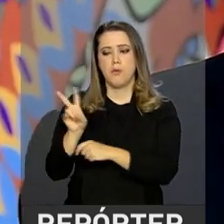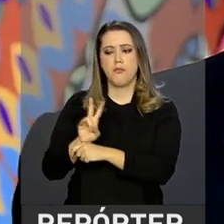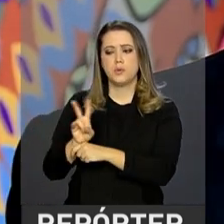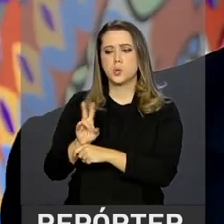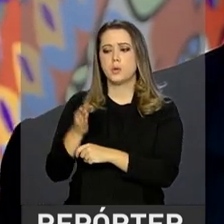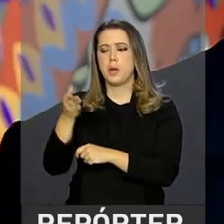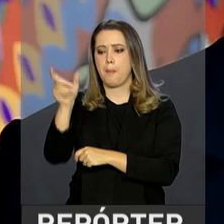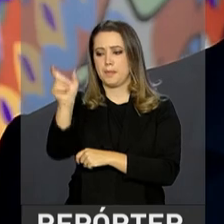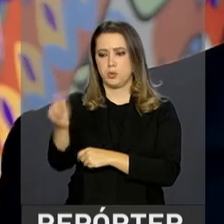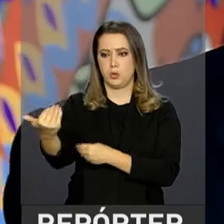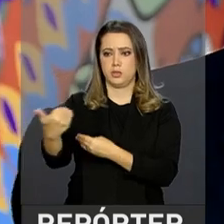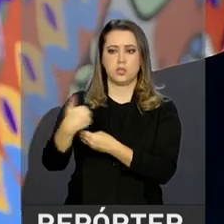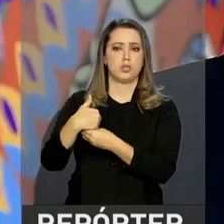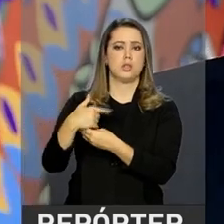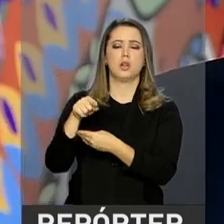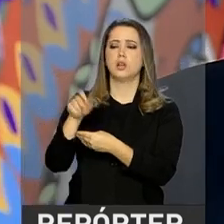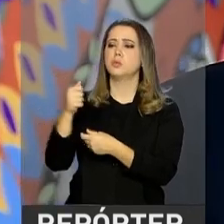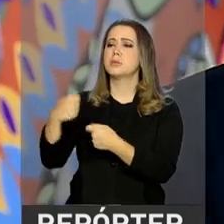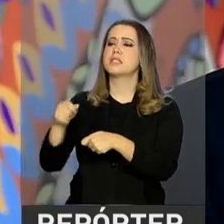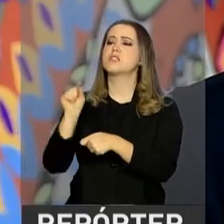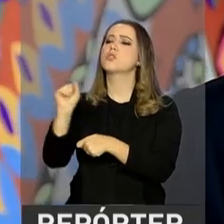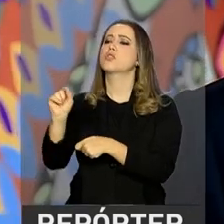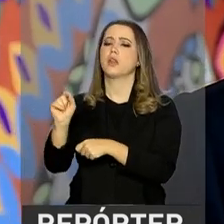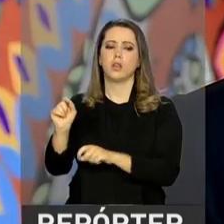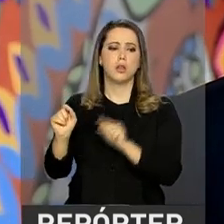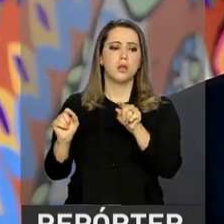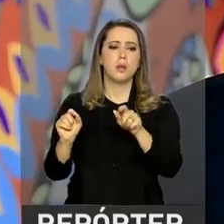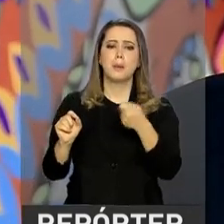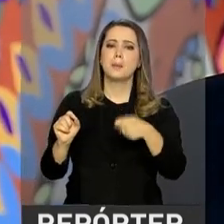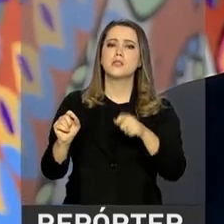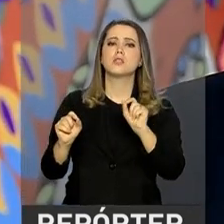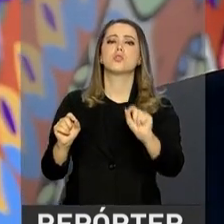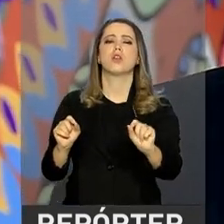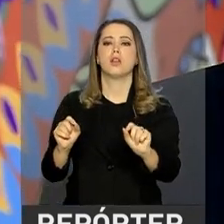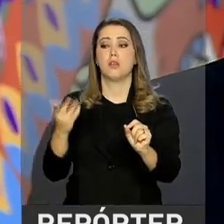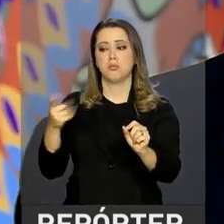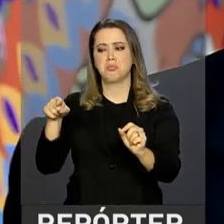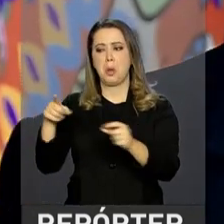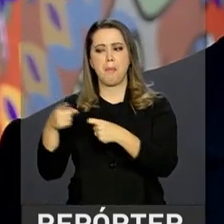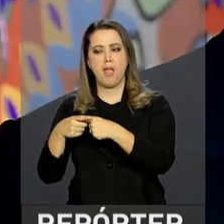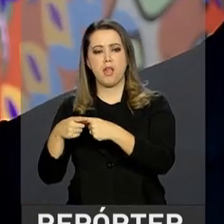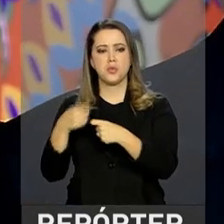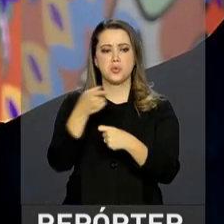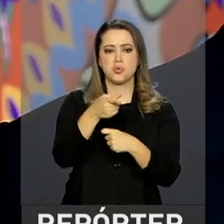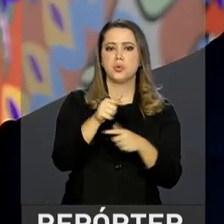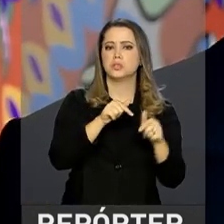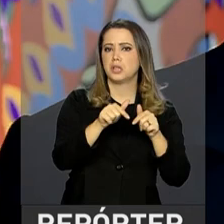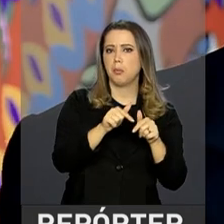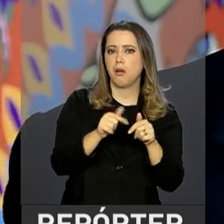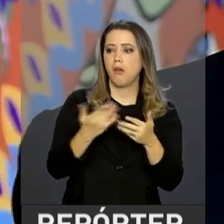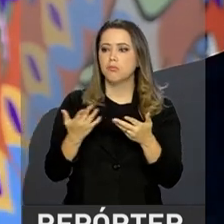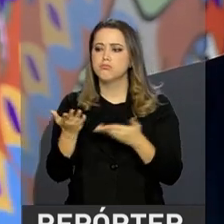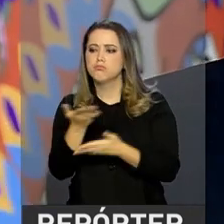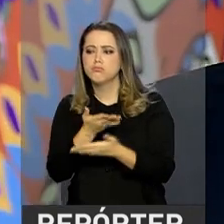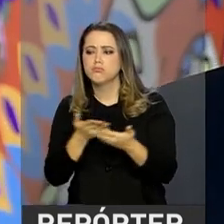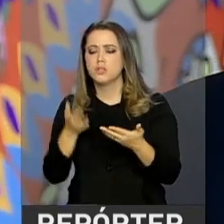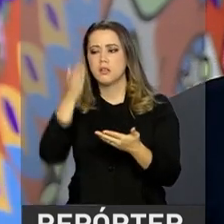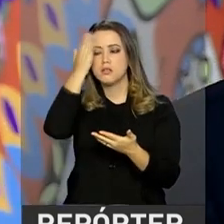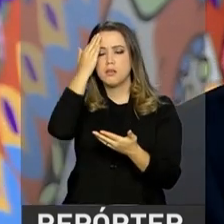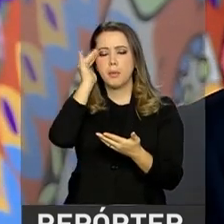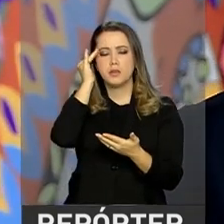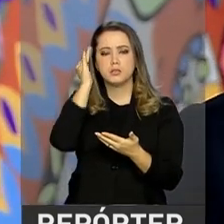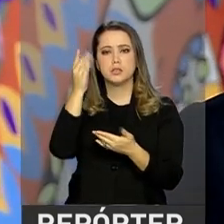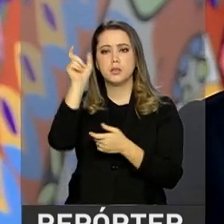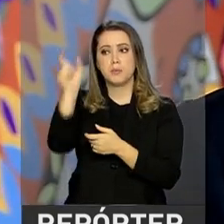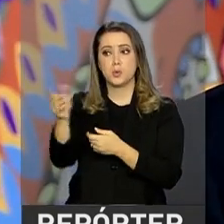que tipo de ajuda cada um precisa. Uns precisaram de assistência médica, outros já estarão mais qualificados para conseguir emprego. Então, saber quem está